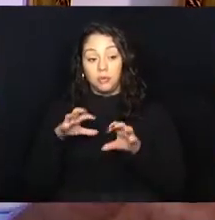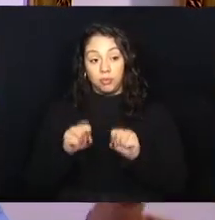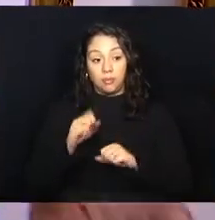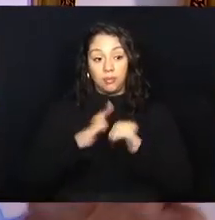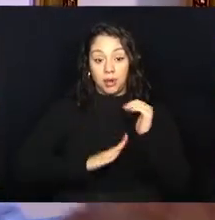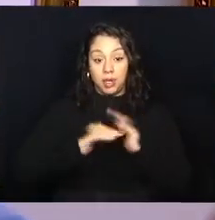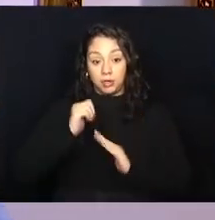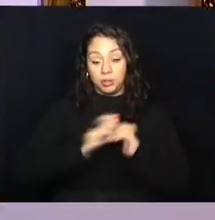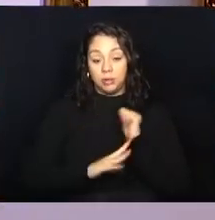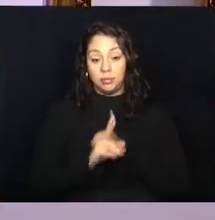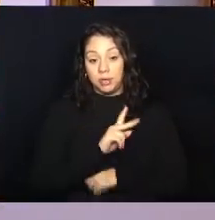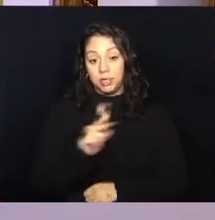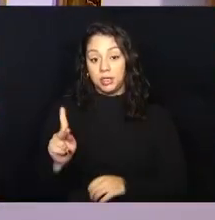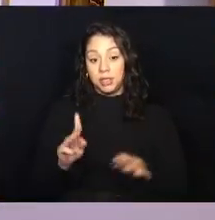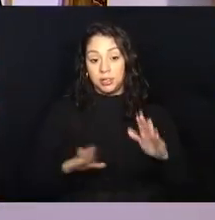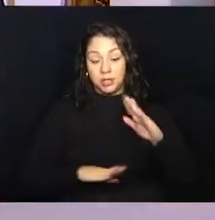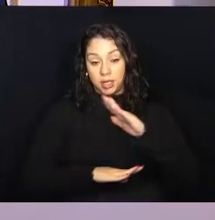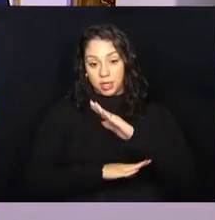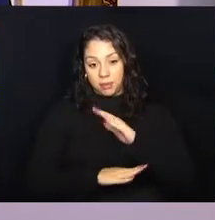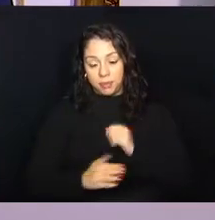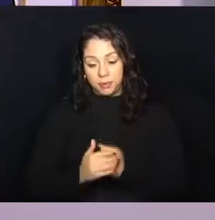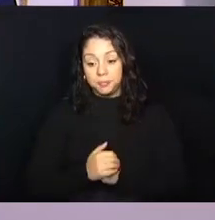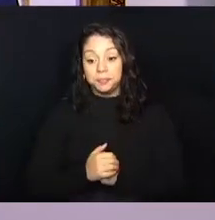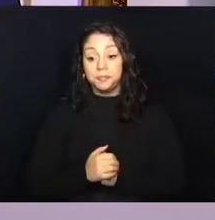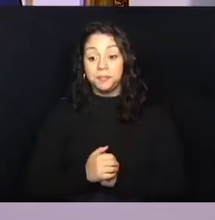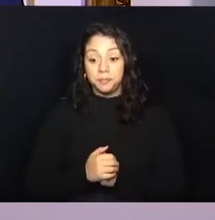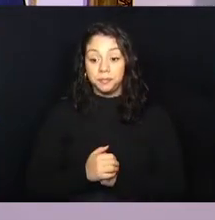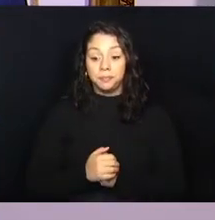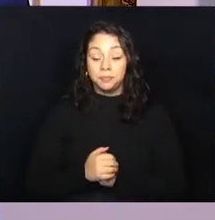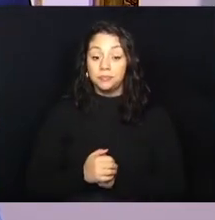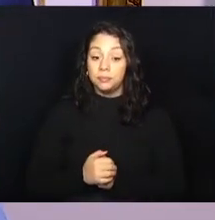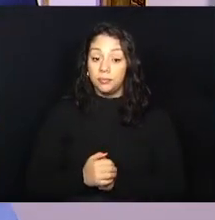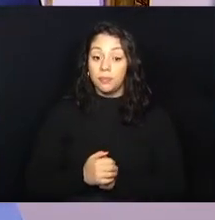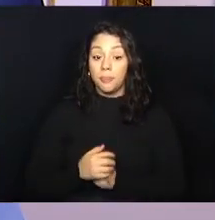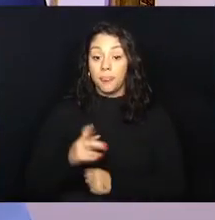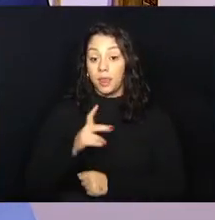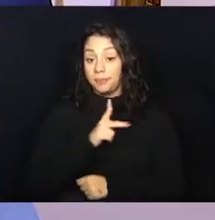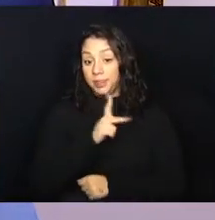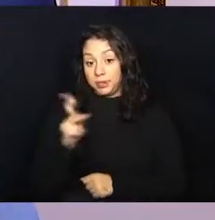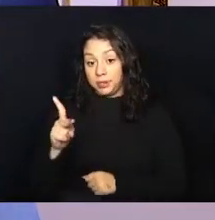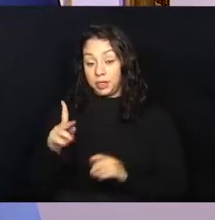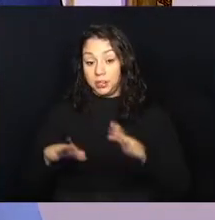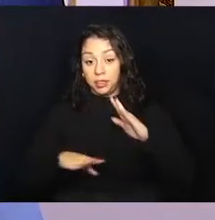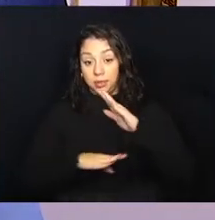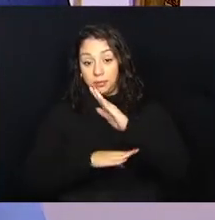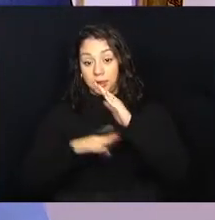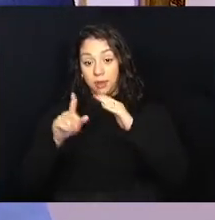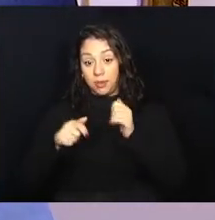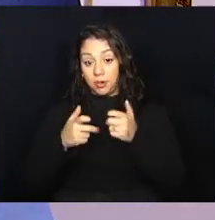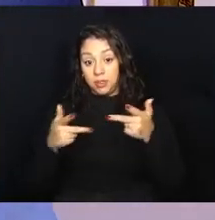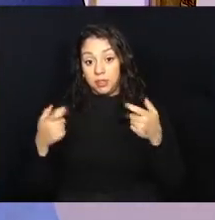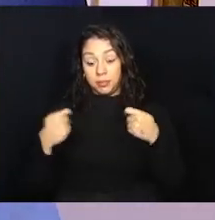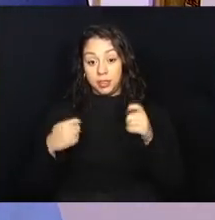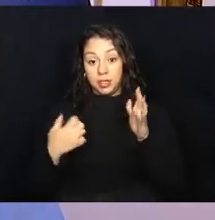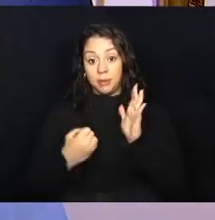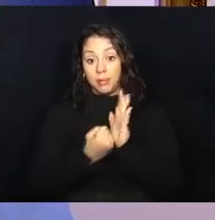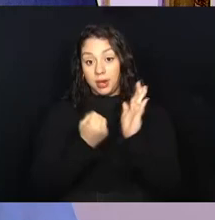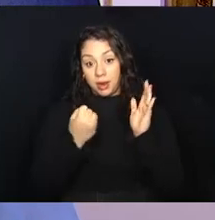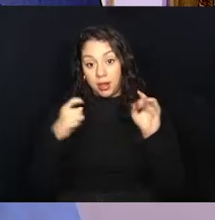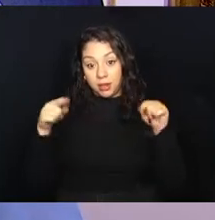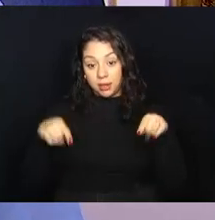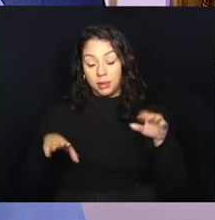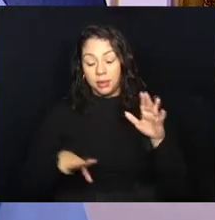ocupou exerceu a presidência da Câmara Municipal de Campinas e ser presidente da Câmara é algo que tem que ficar marcado